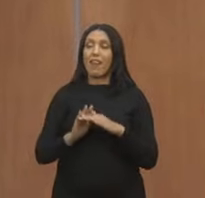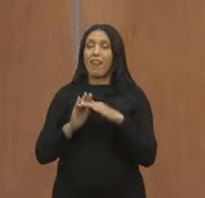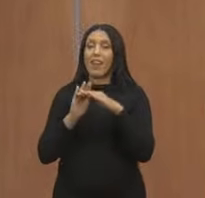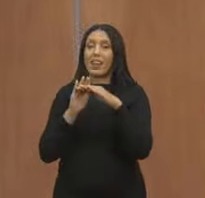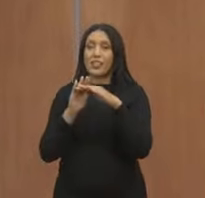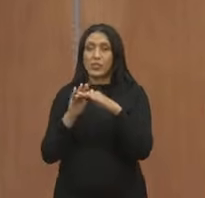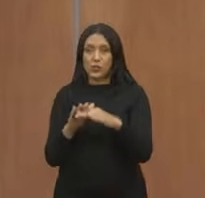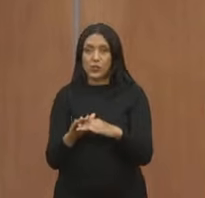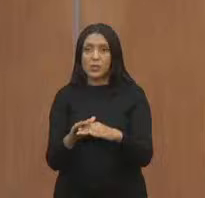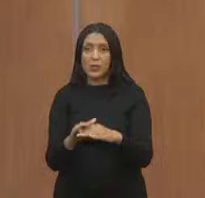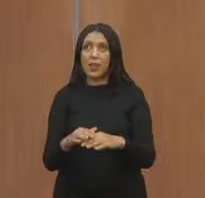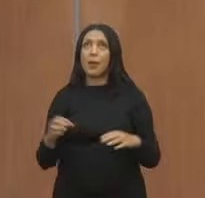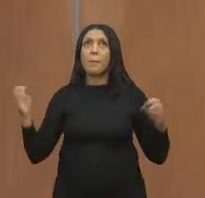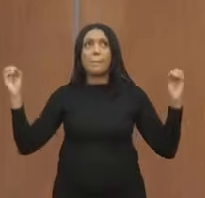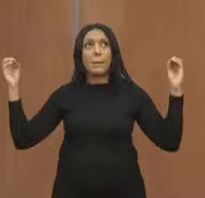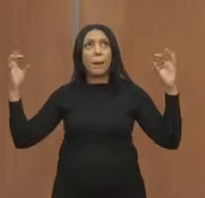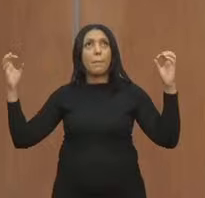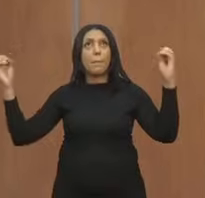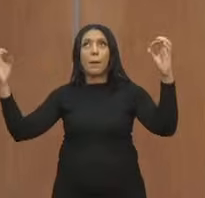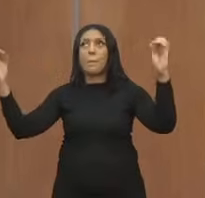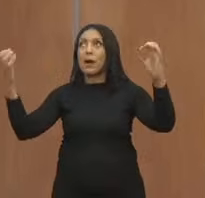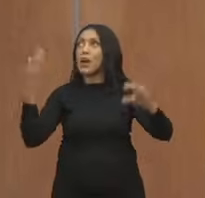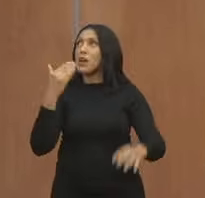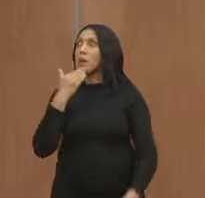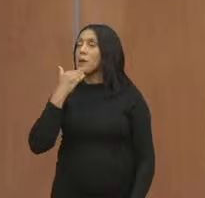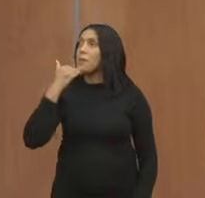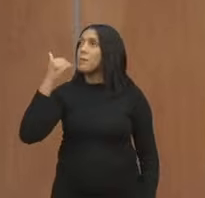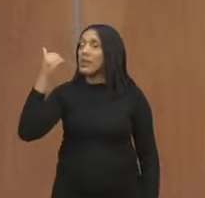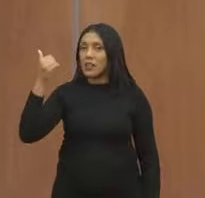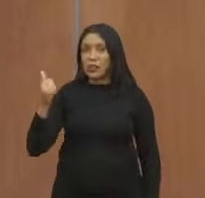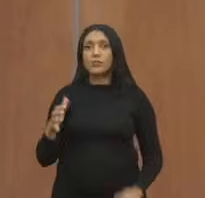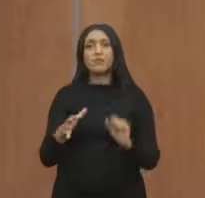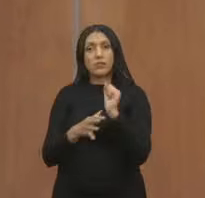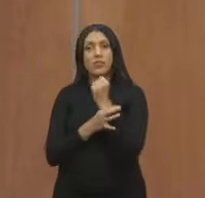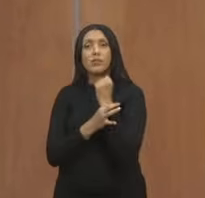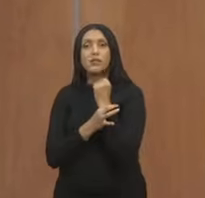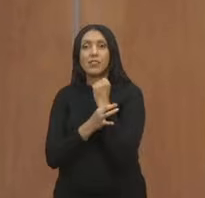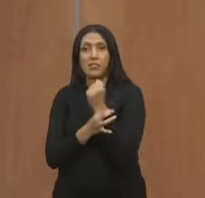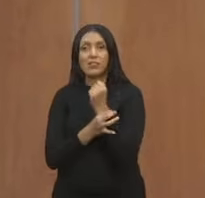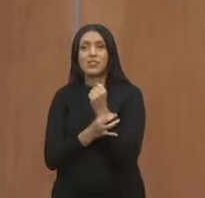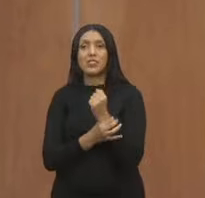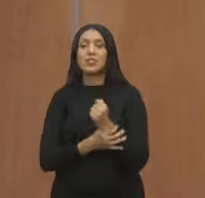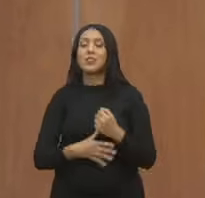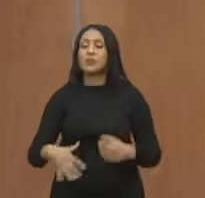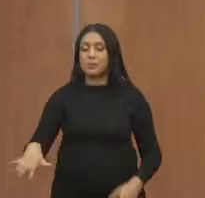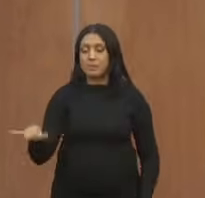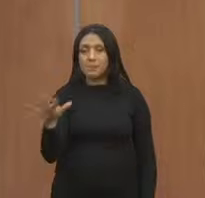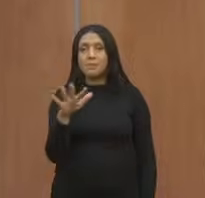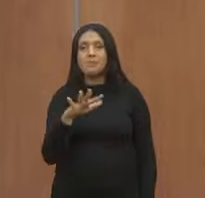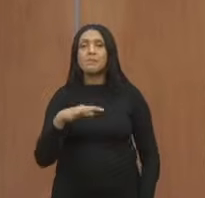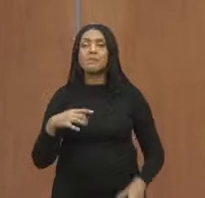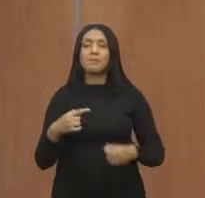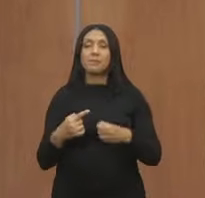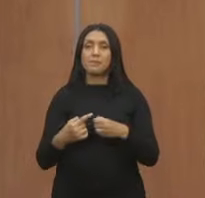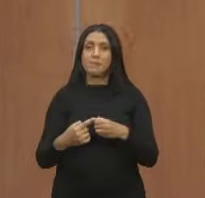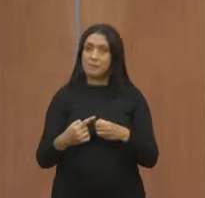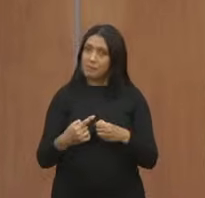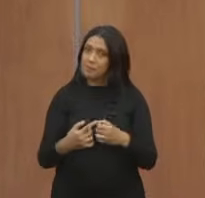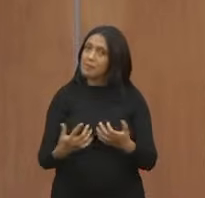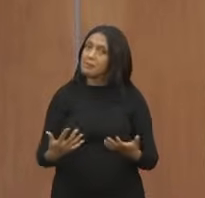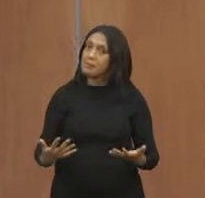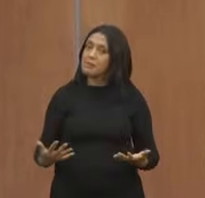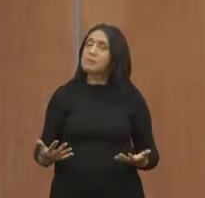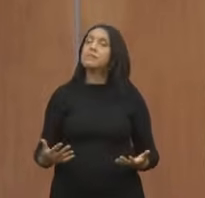iluminação pública, tem uma iluminação de 100% LED, que é muito melhor, muito mais eficiente para o município, e também está